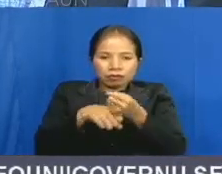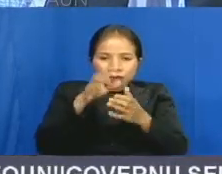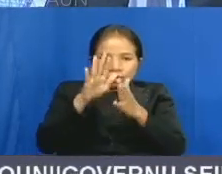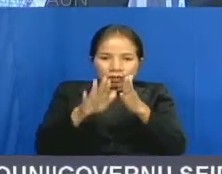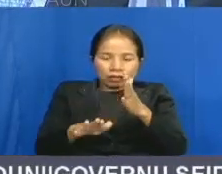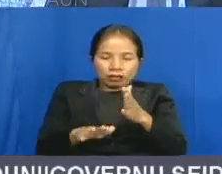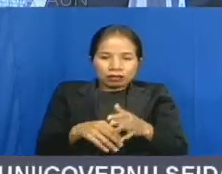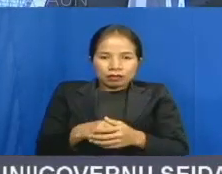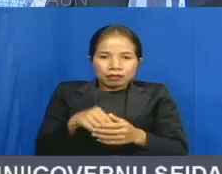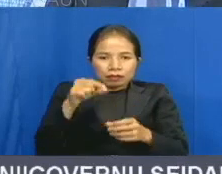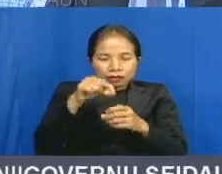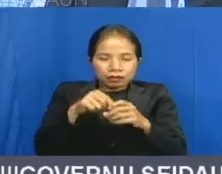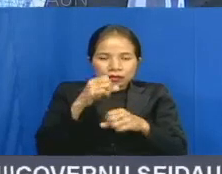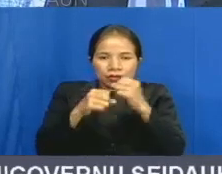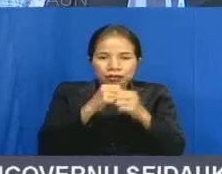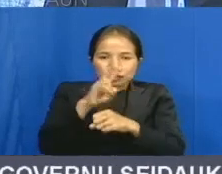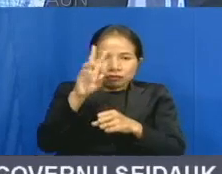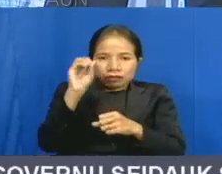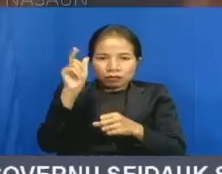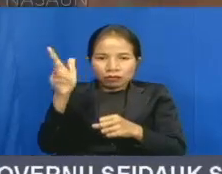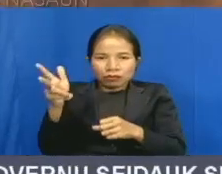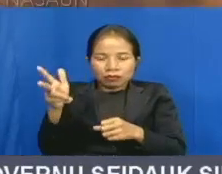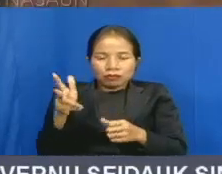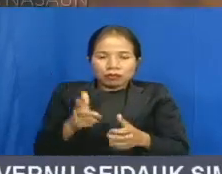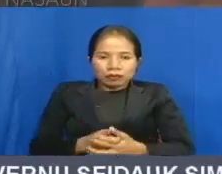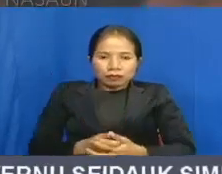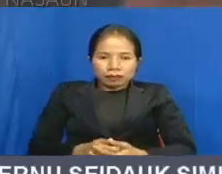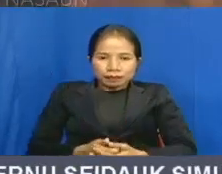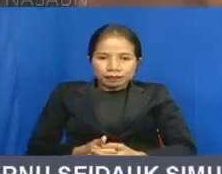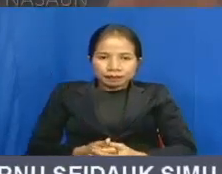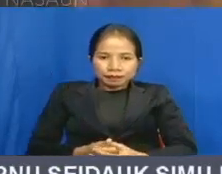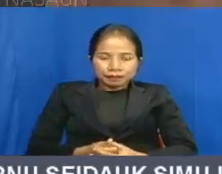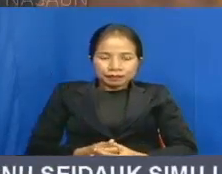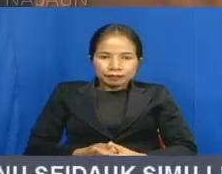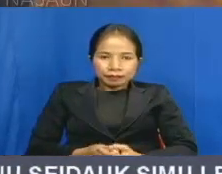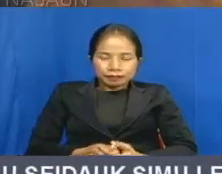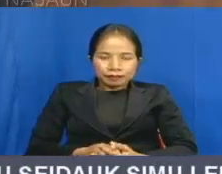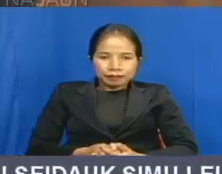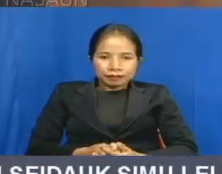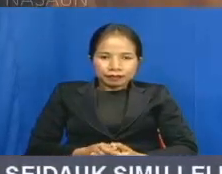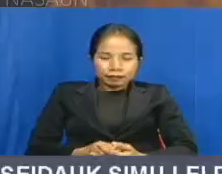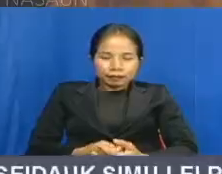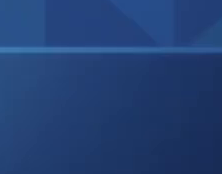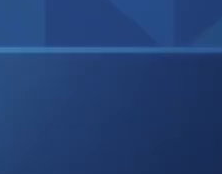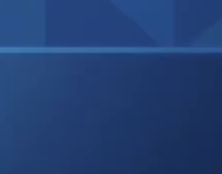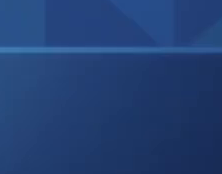redução emissão gás estufa, totina rihundrua tolo nulo. Nuno Moraes, Lucas da Costa, RTL.